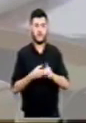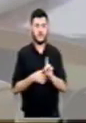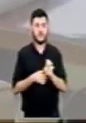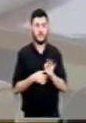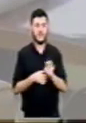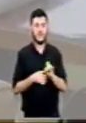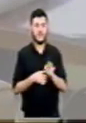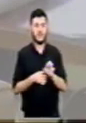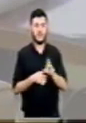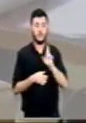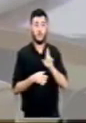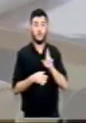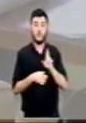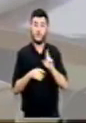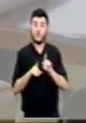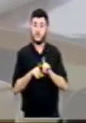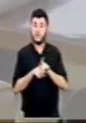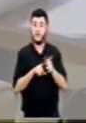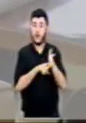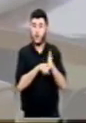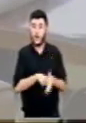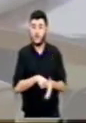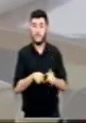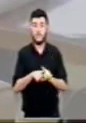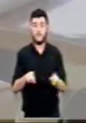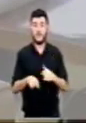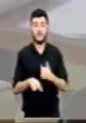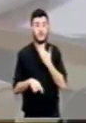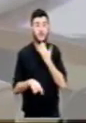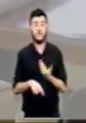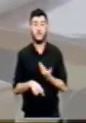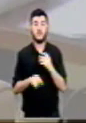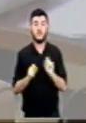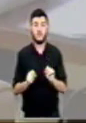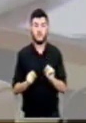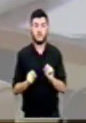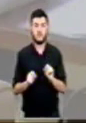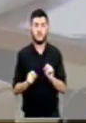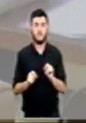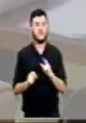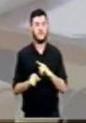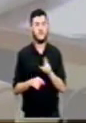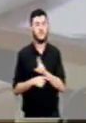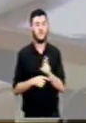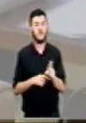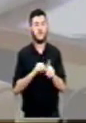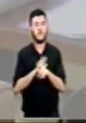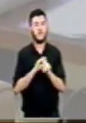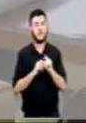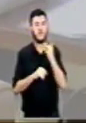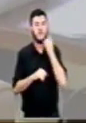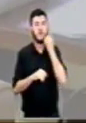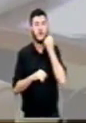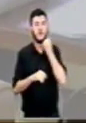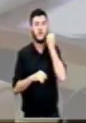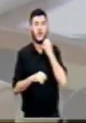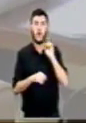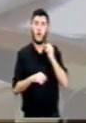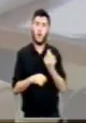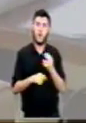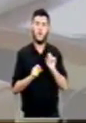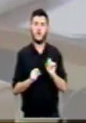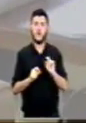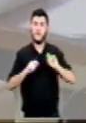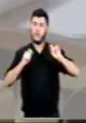foro. Nessa linha, não basta a mera menção a nome de parlamentar, tampouco a possibilidade genérica de